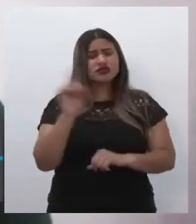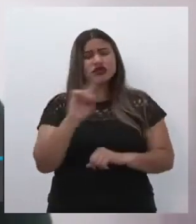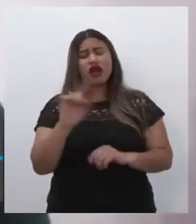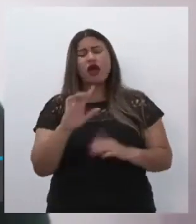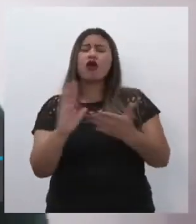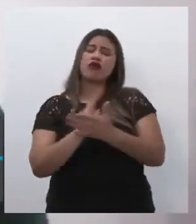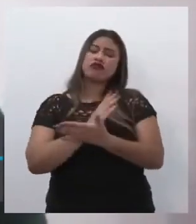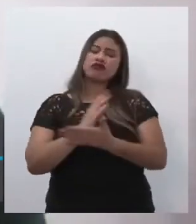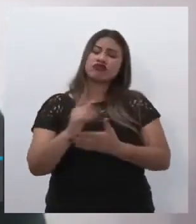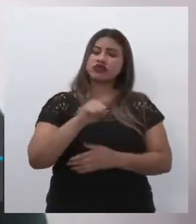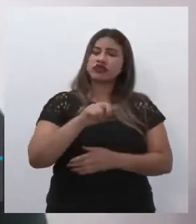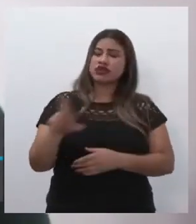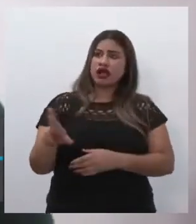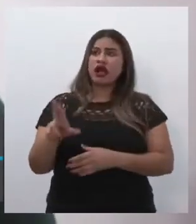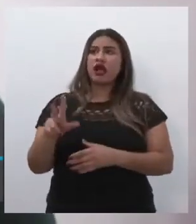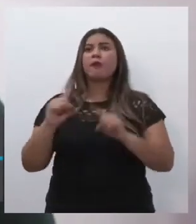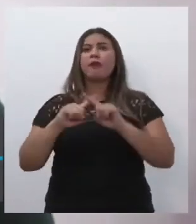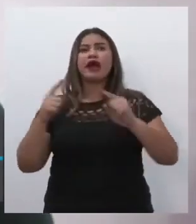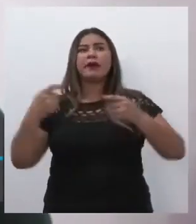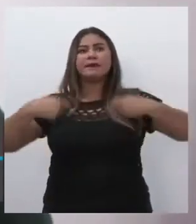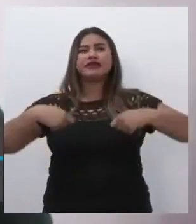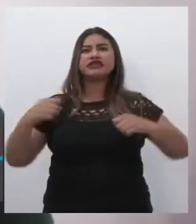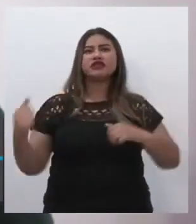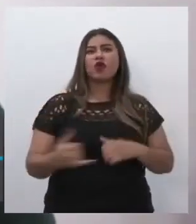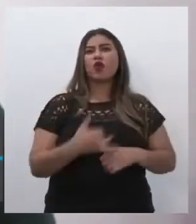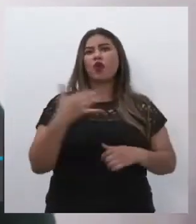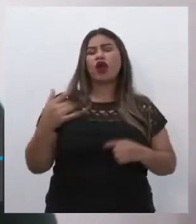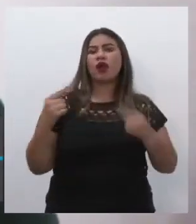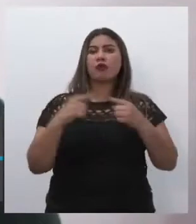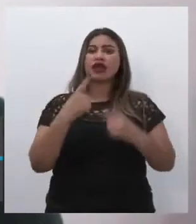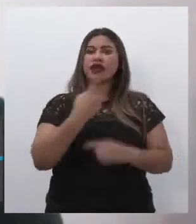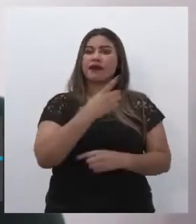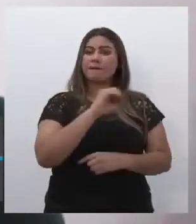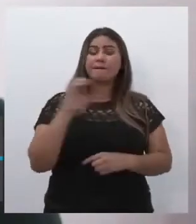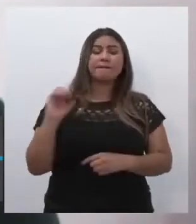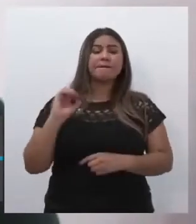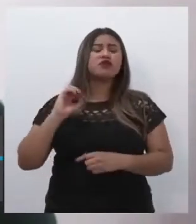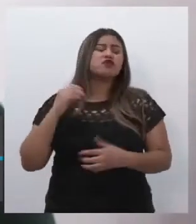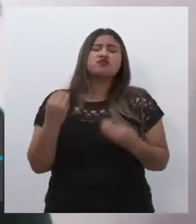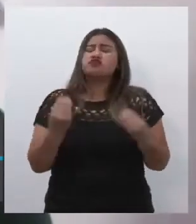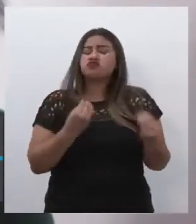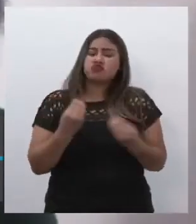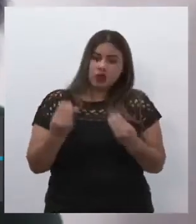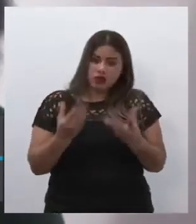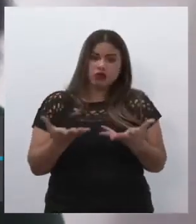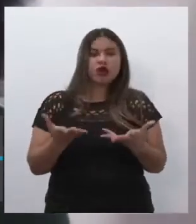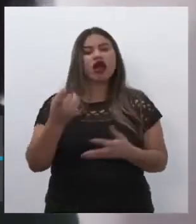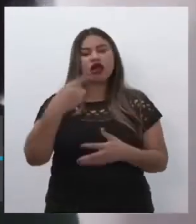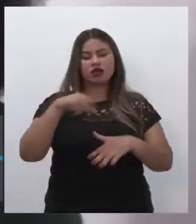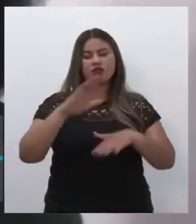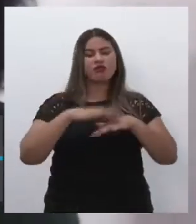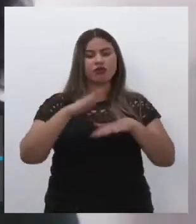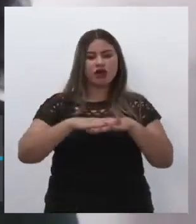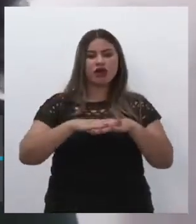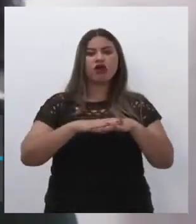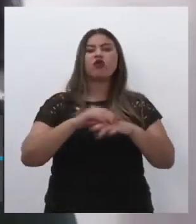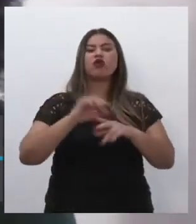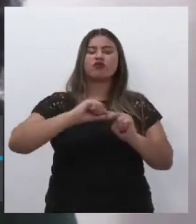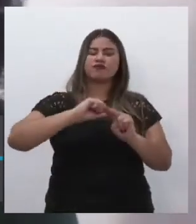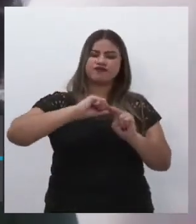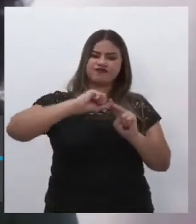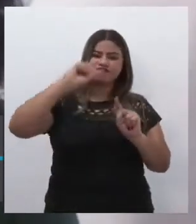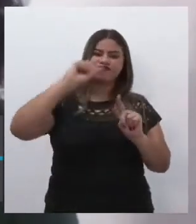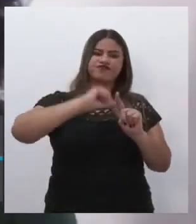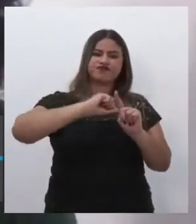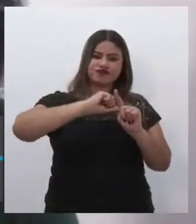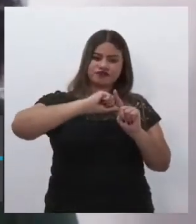e quantas fatias a gente precisaria para 1000 gramas? Então, a gente pode trabalhar a unidade de milhar nesse